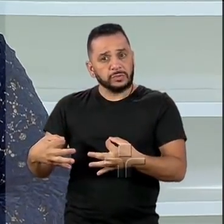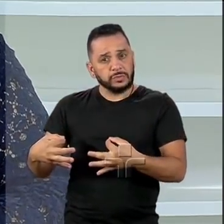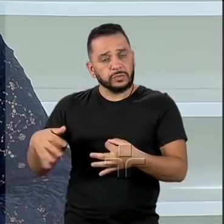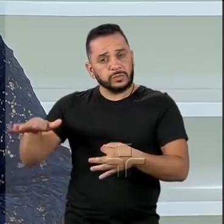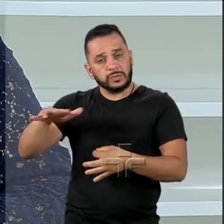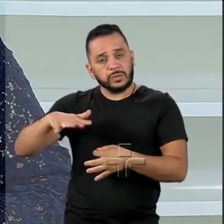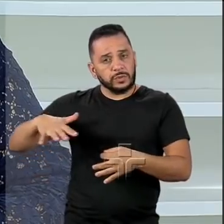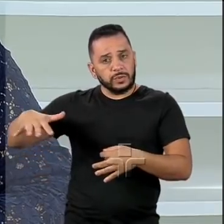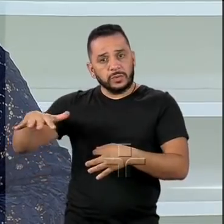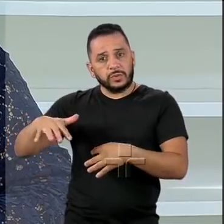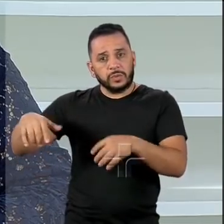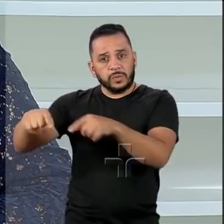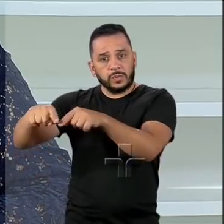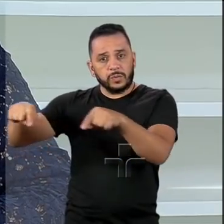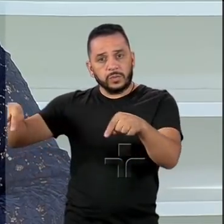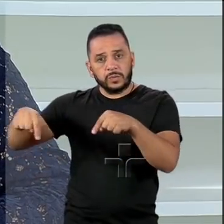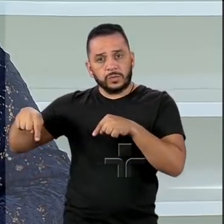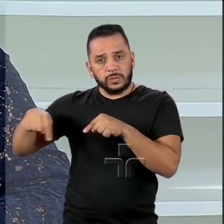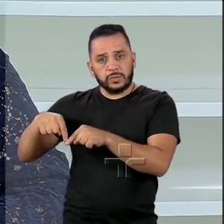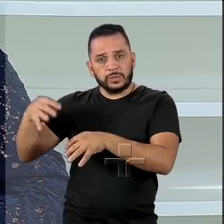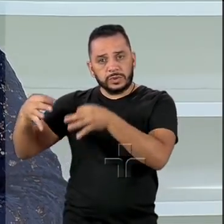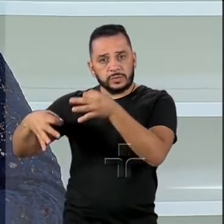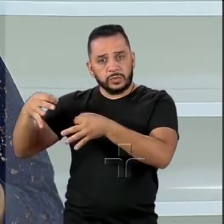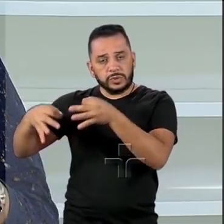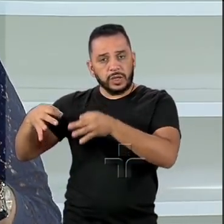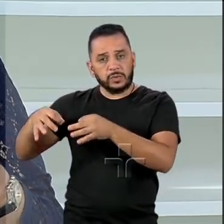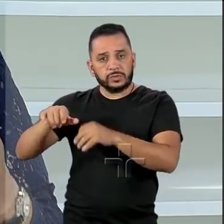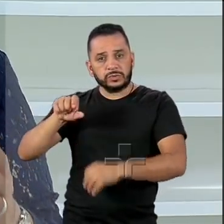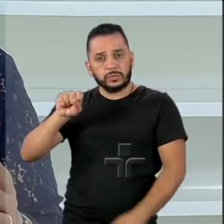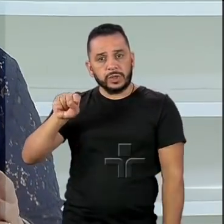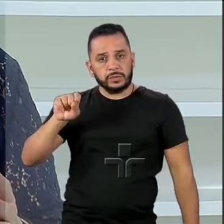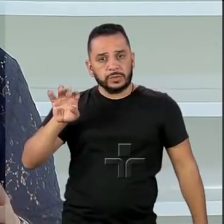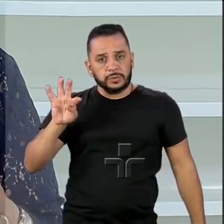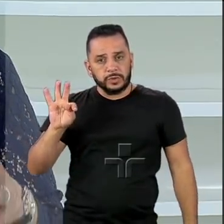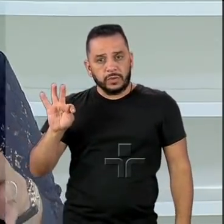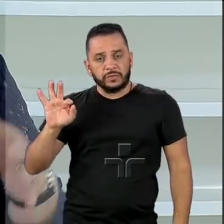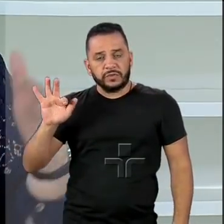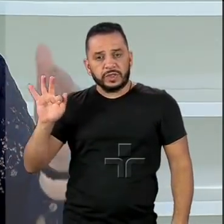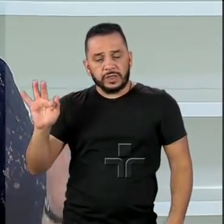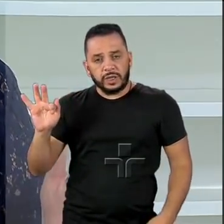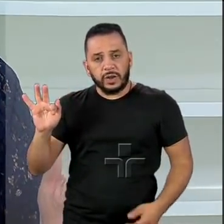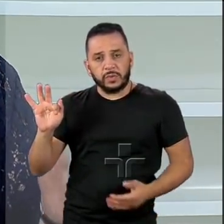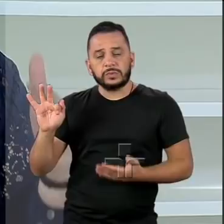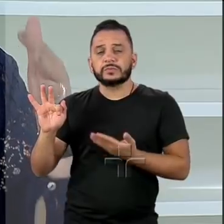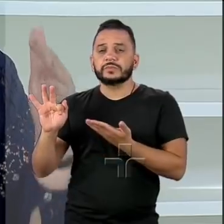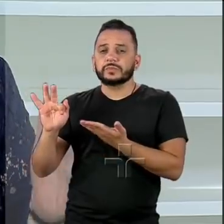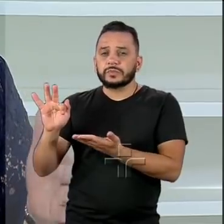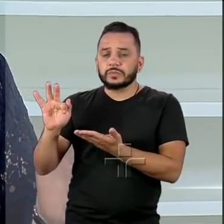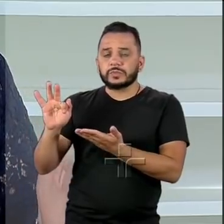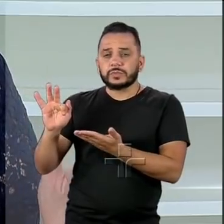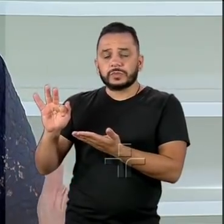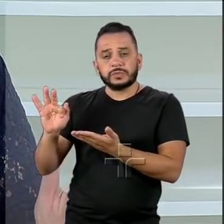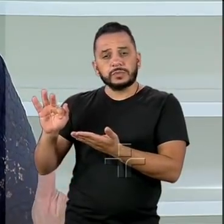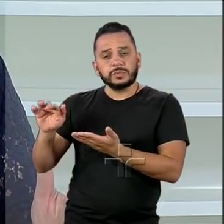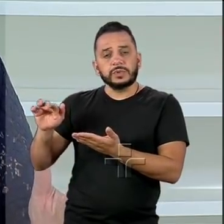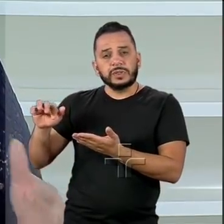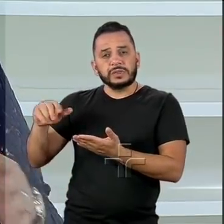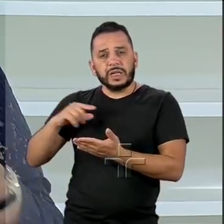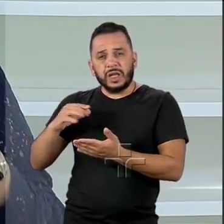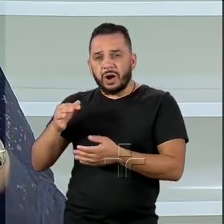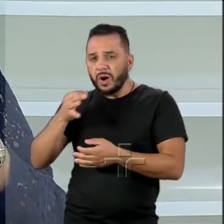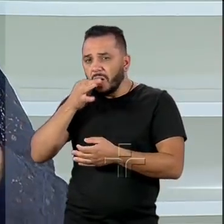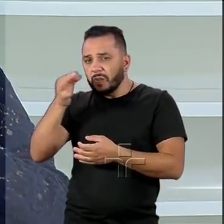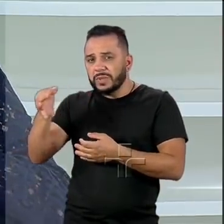um tribunal como o Supremo Tribunal Federal, não é possível que haja tanta